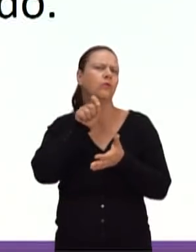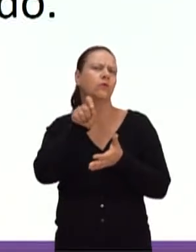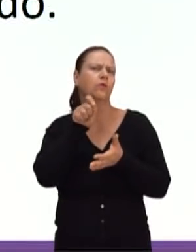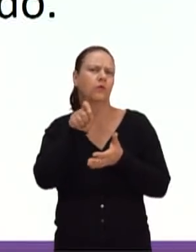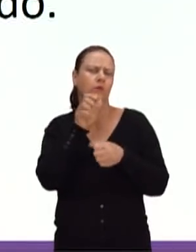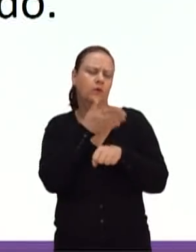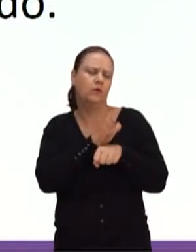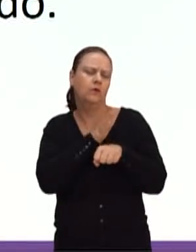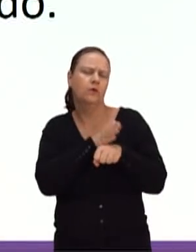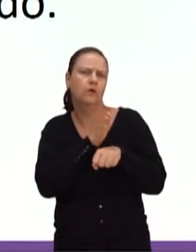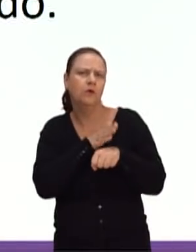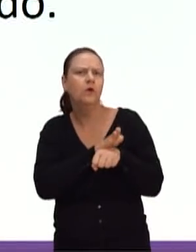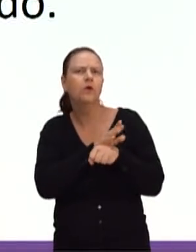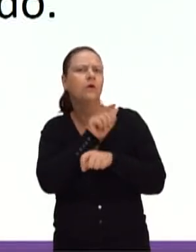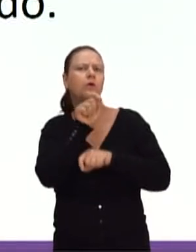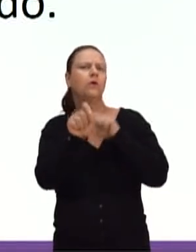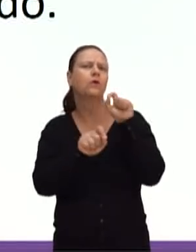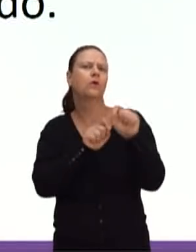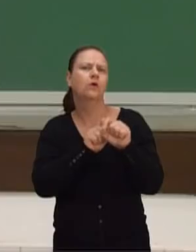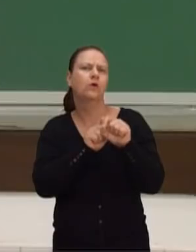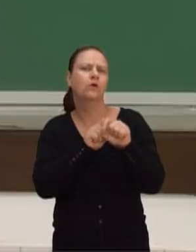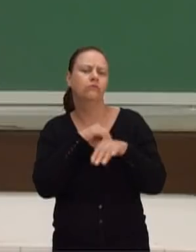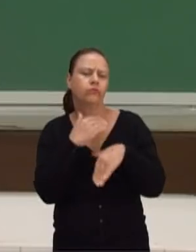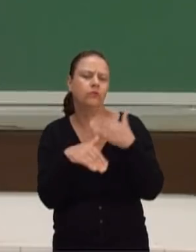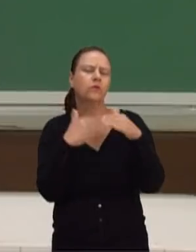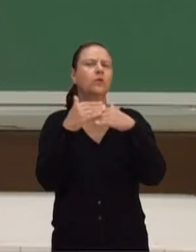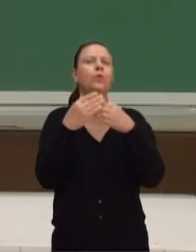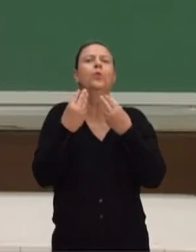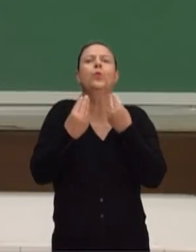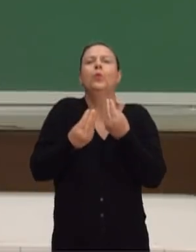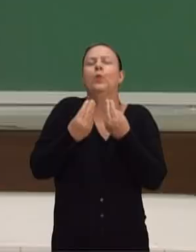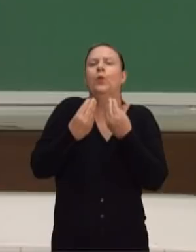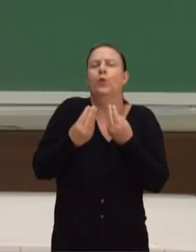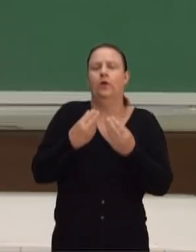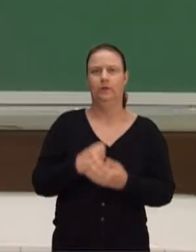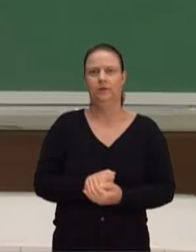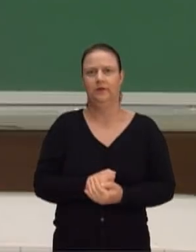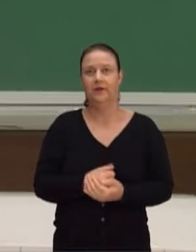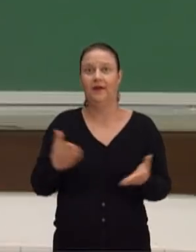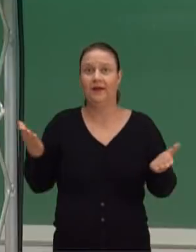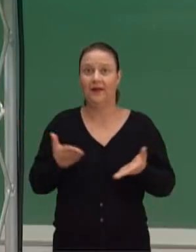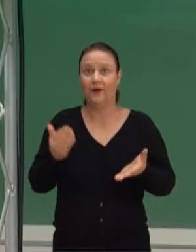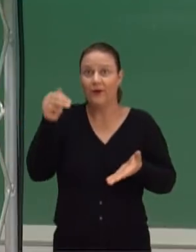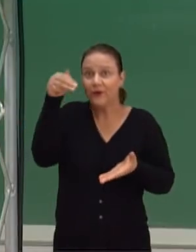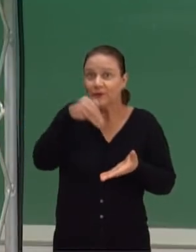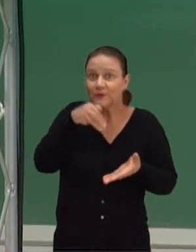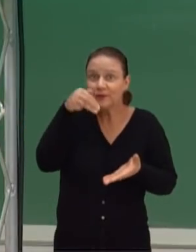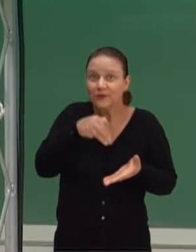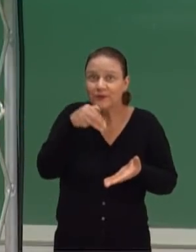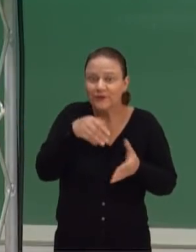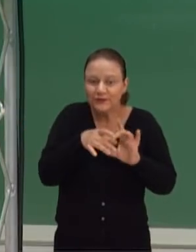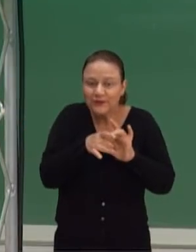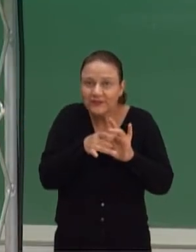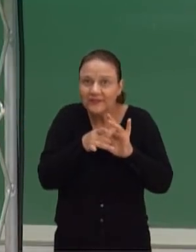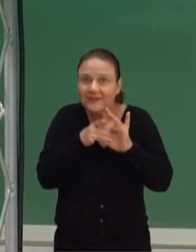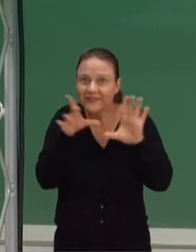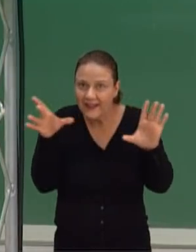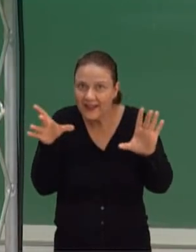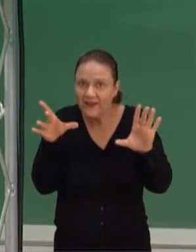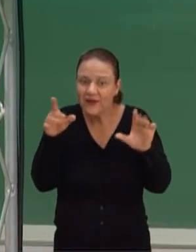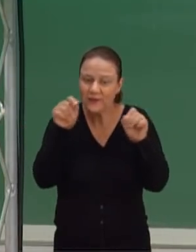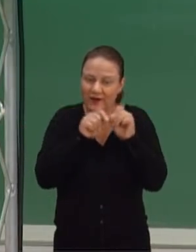ser desenvolvida de que jeito? Alguns minutinhos para você e a gente já volta, então, para